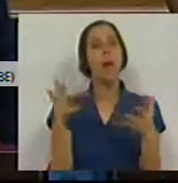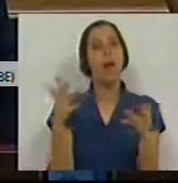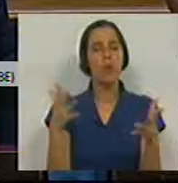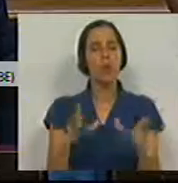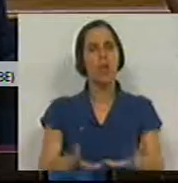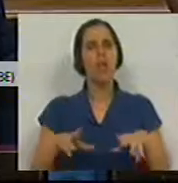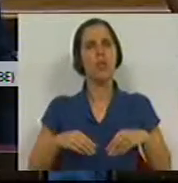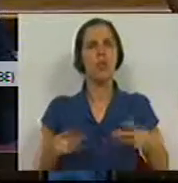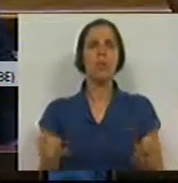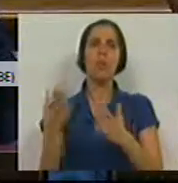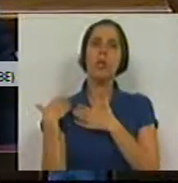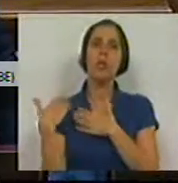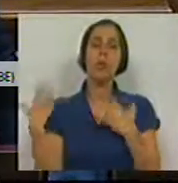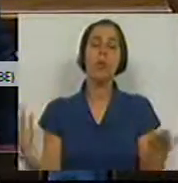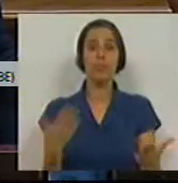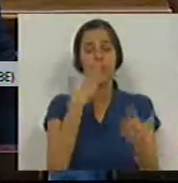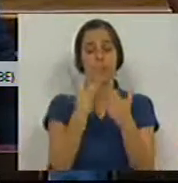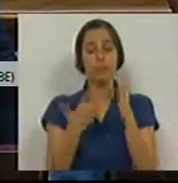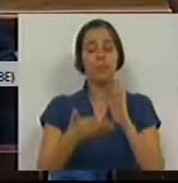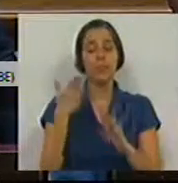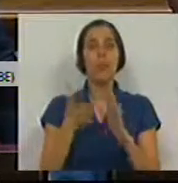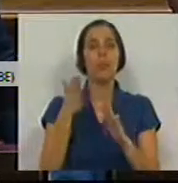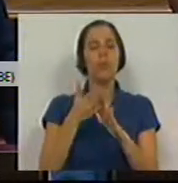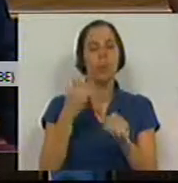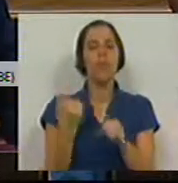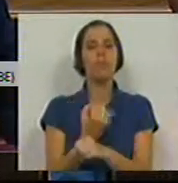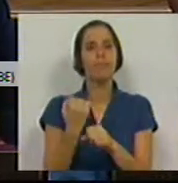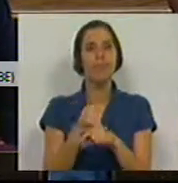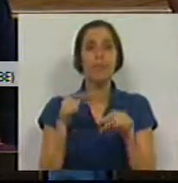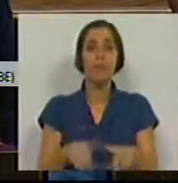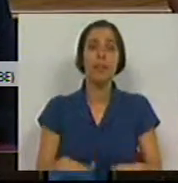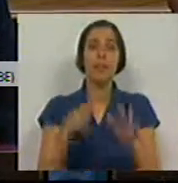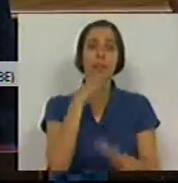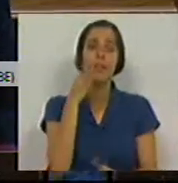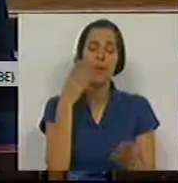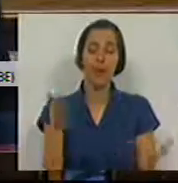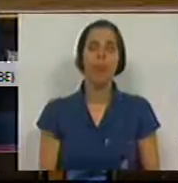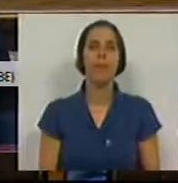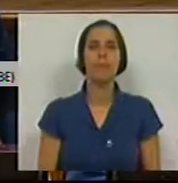assumam a responsabilidade perante a urgência da requalificação desta via férrea.